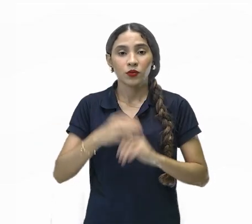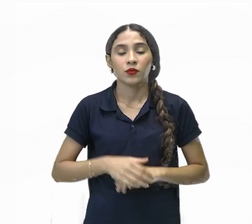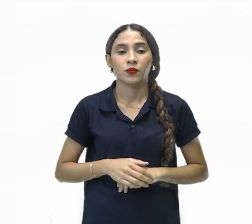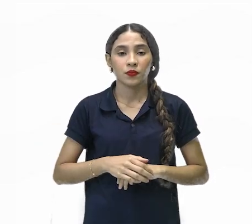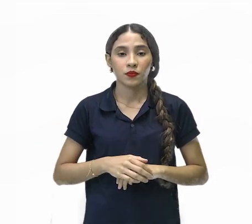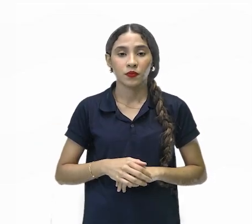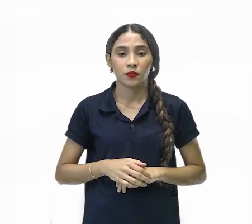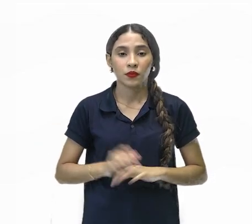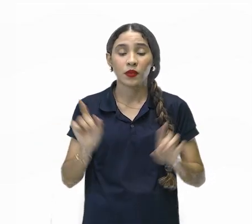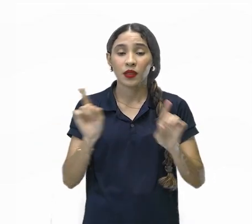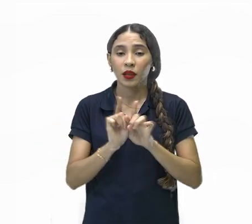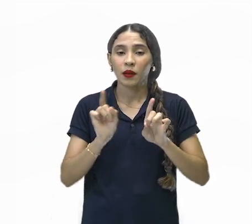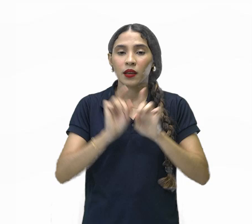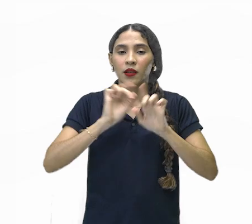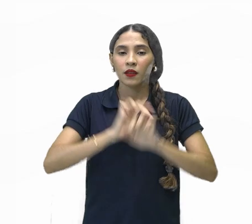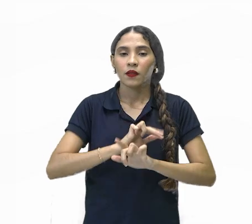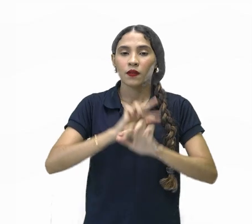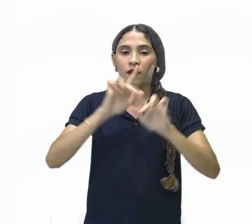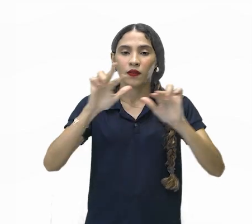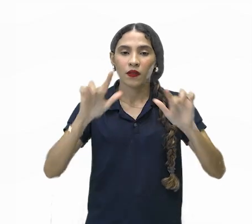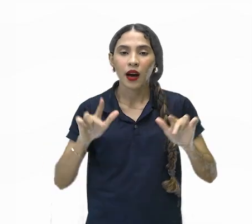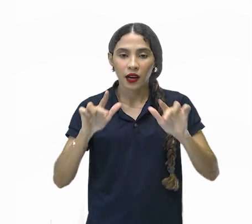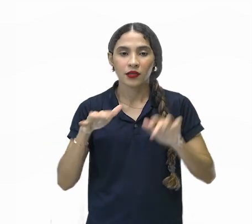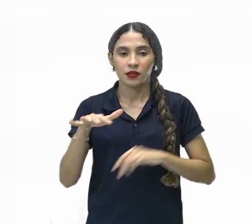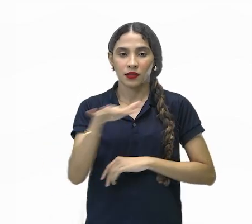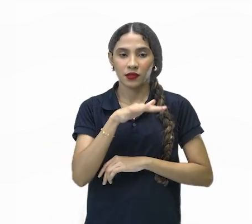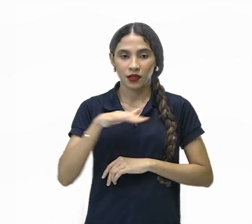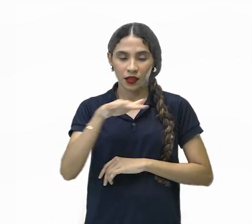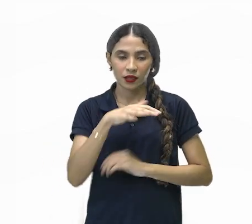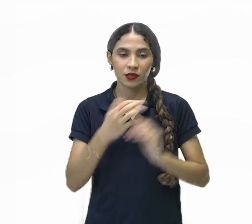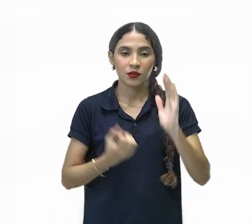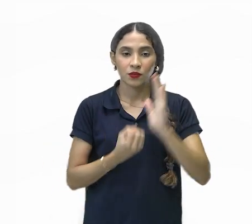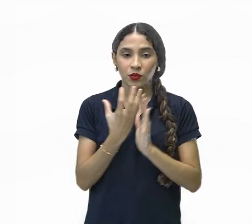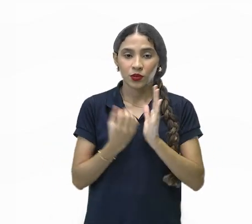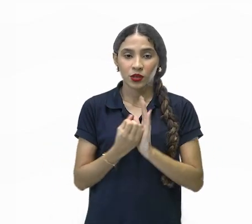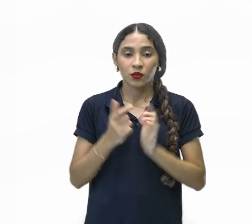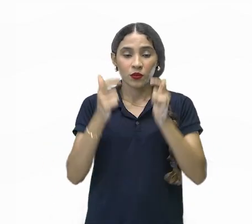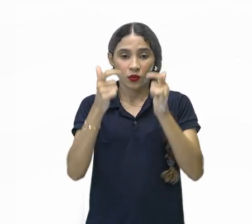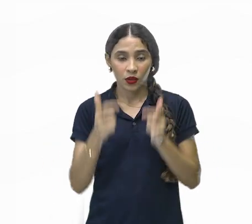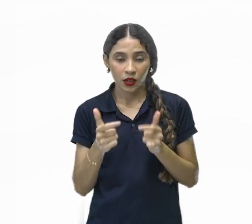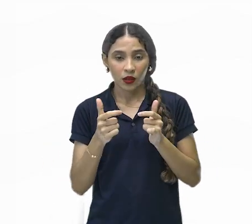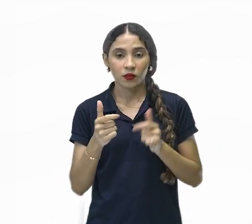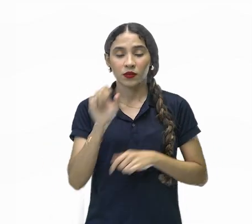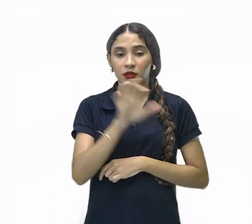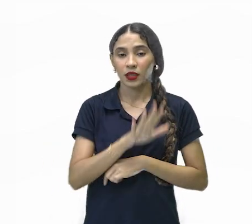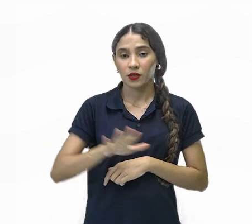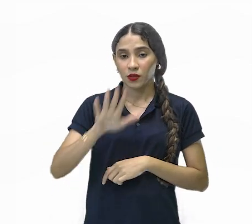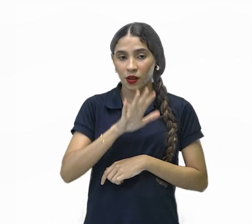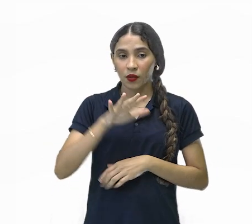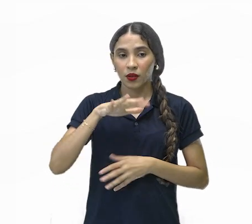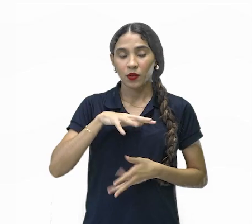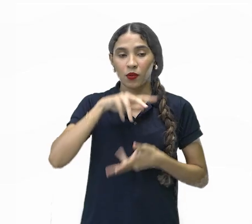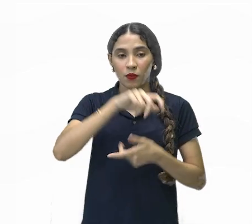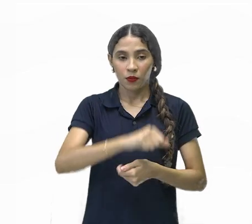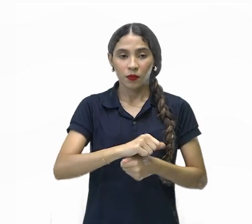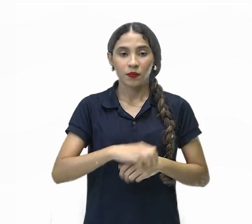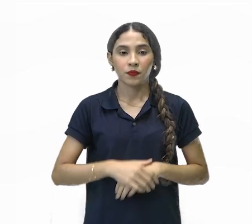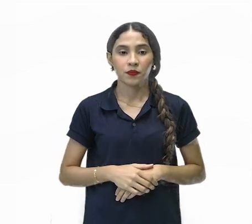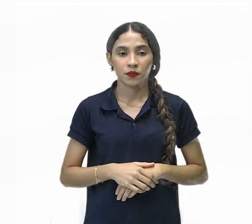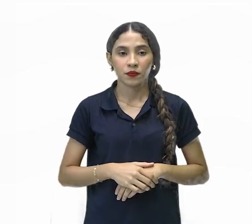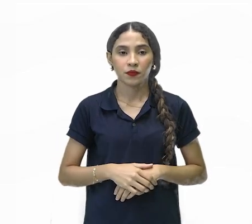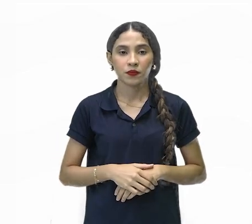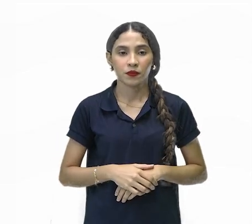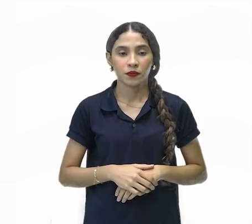sujeito amazônico e as múltiplas esferas de produção local, nacional